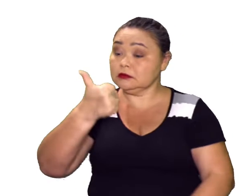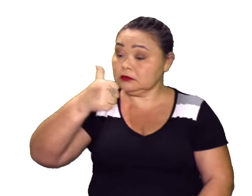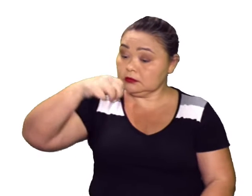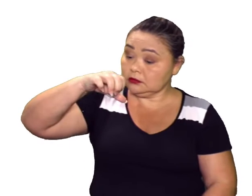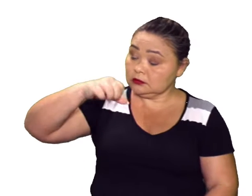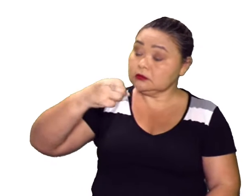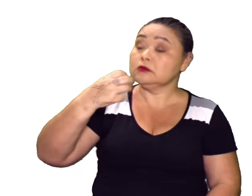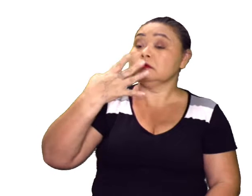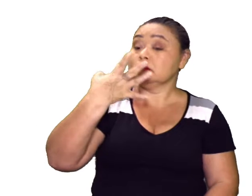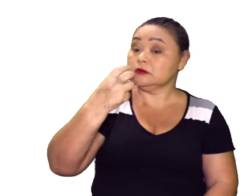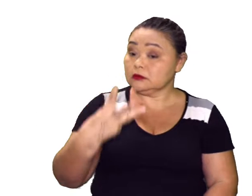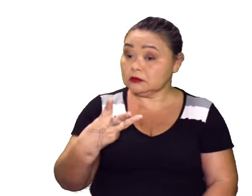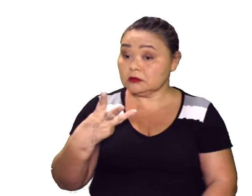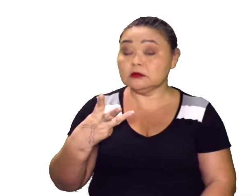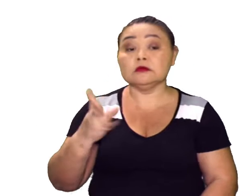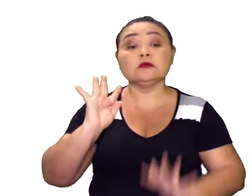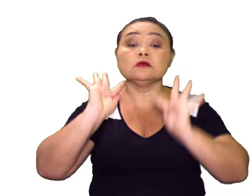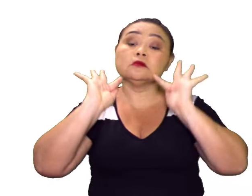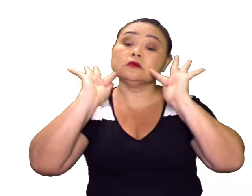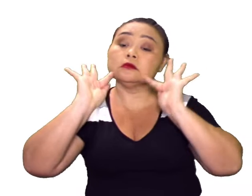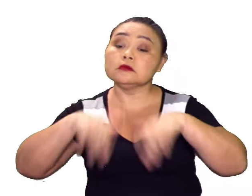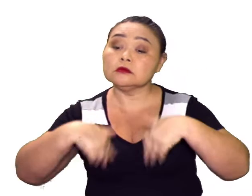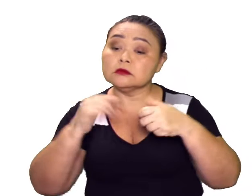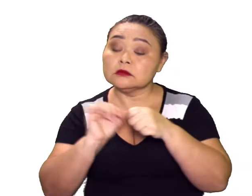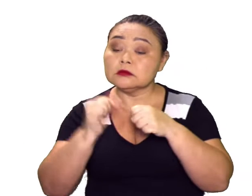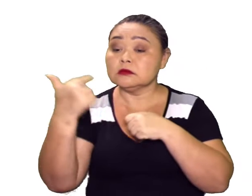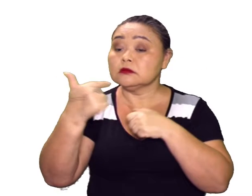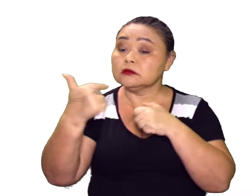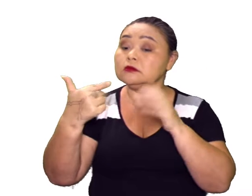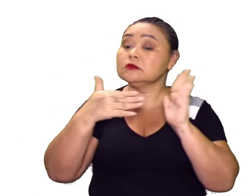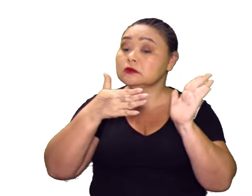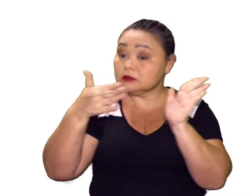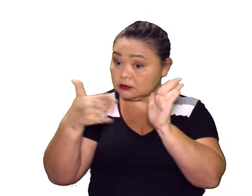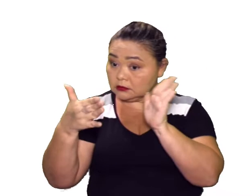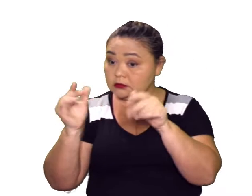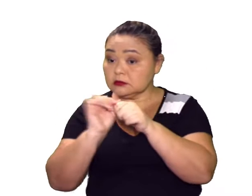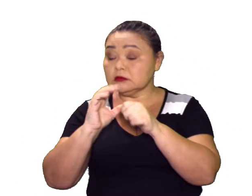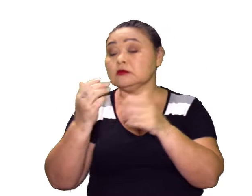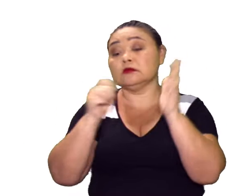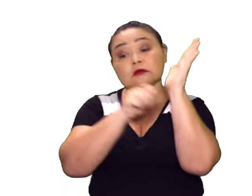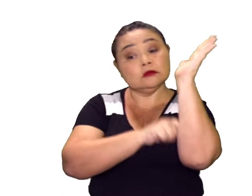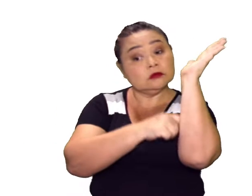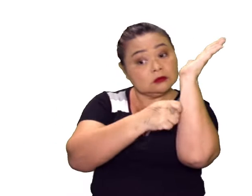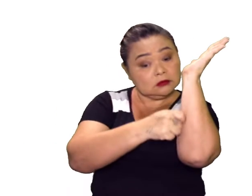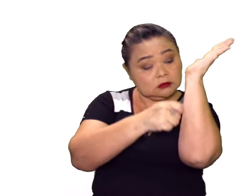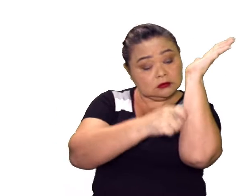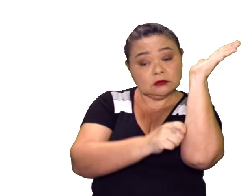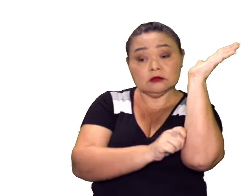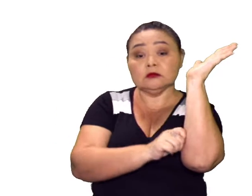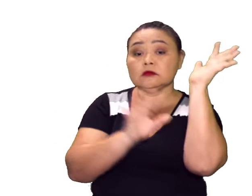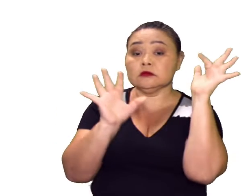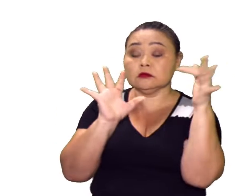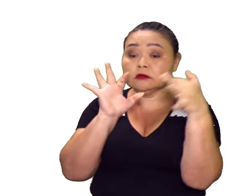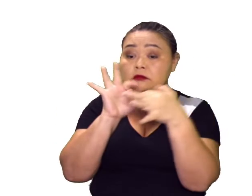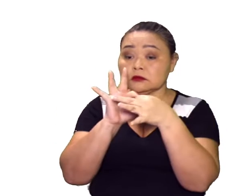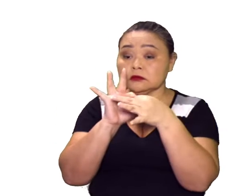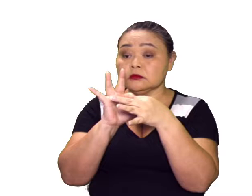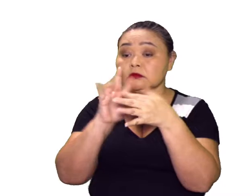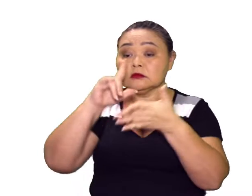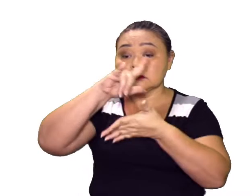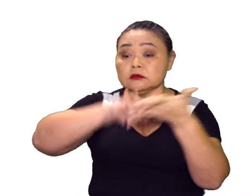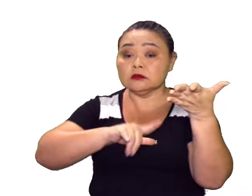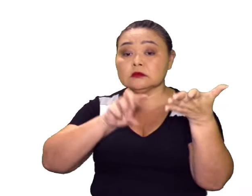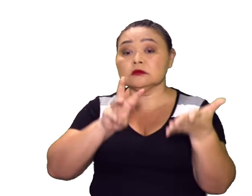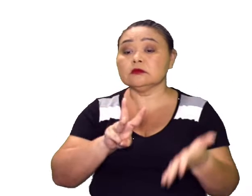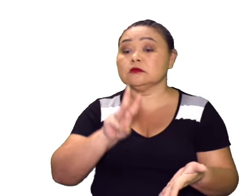1943, nós temos então o fim do segundo ciclo da borracha, ligado à questão do Tratado